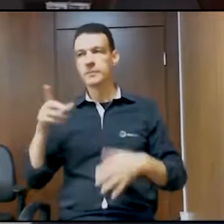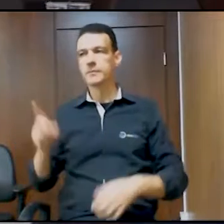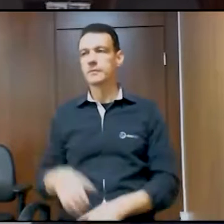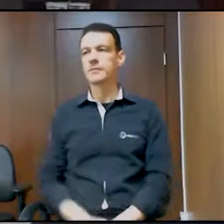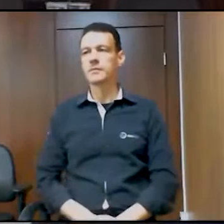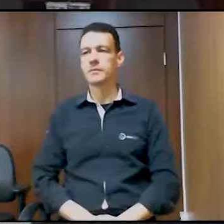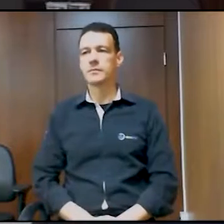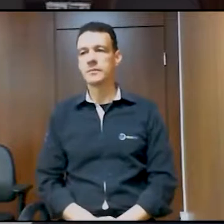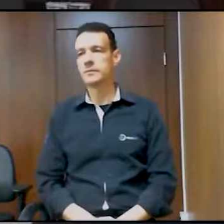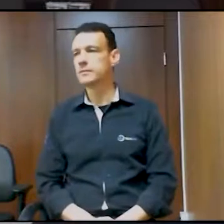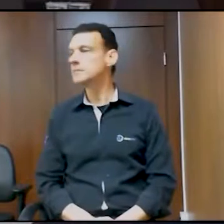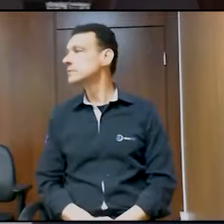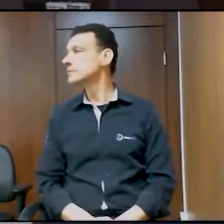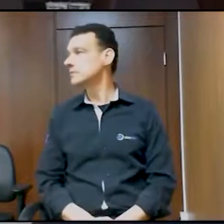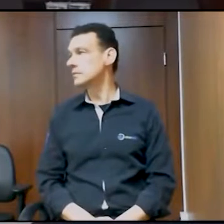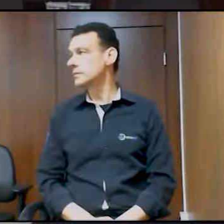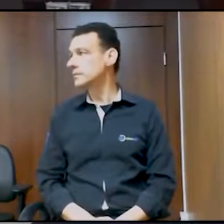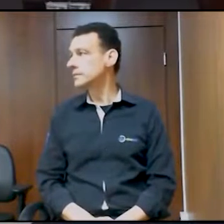Obrigado, Rafael.